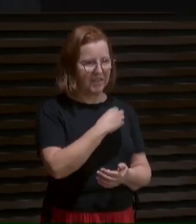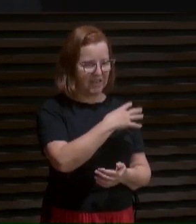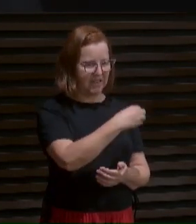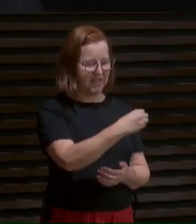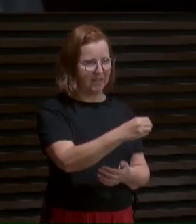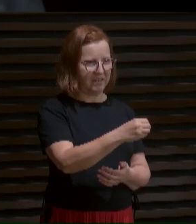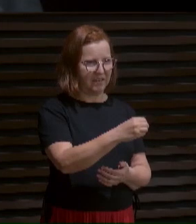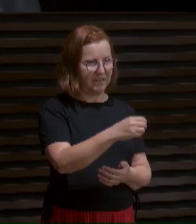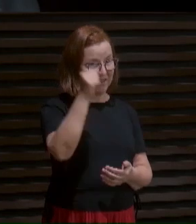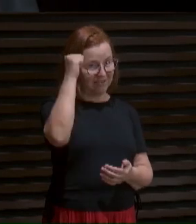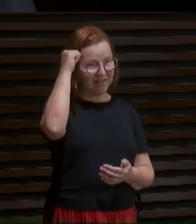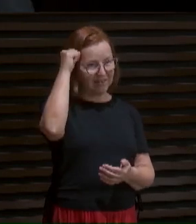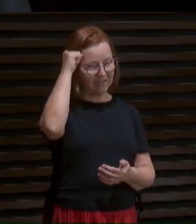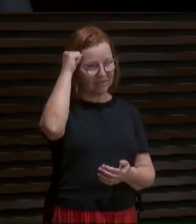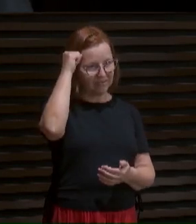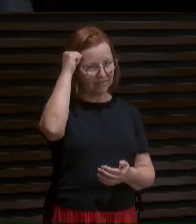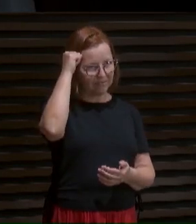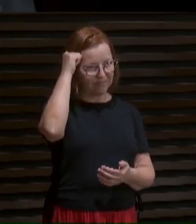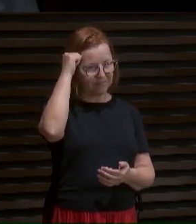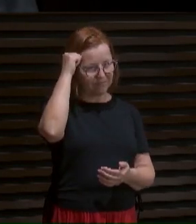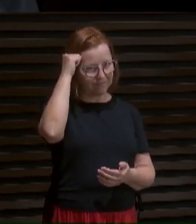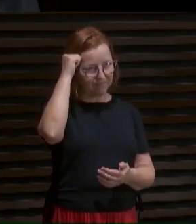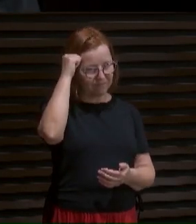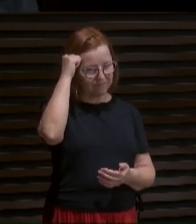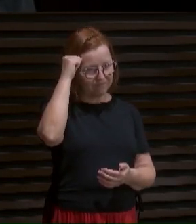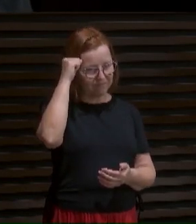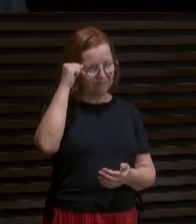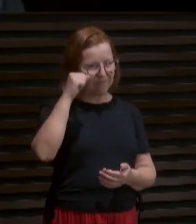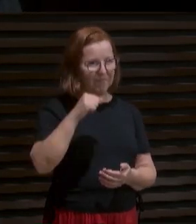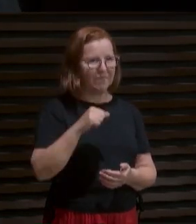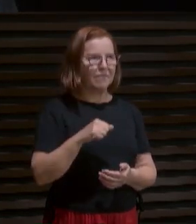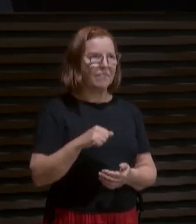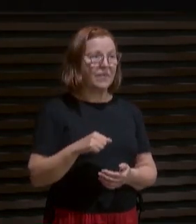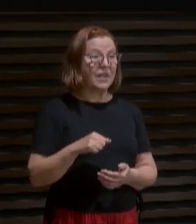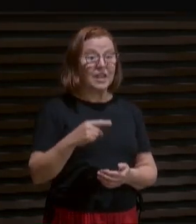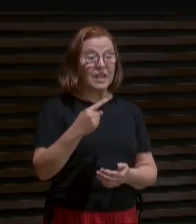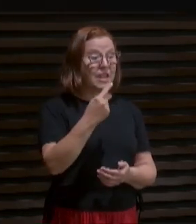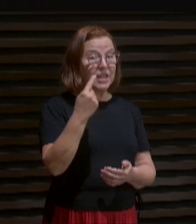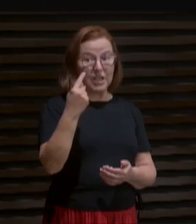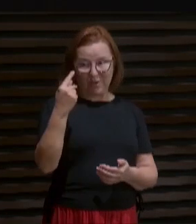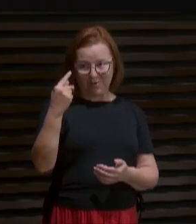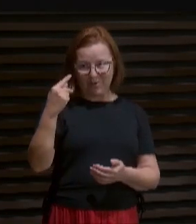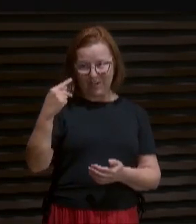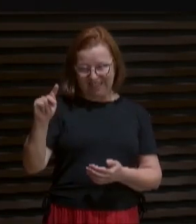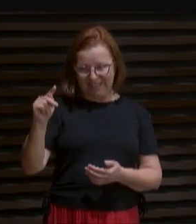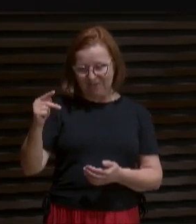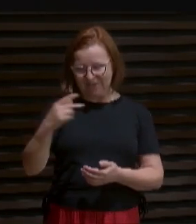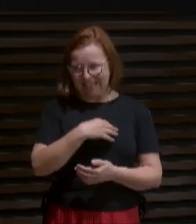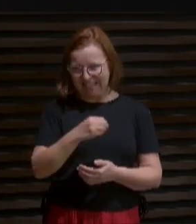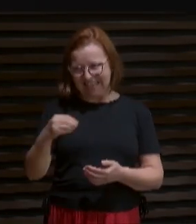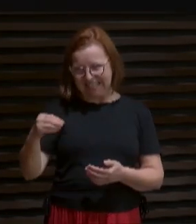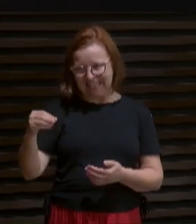descendência de Adão, raça da víbora, e o seu descendente, o descendente